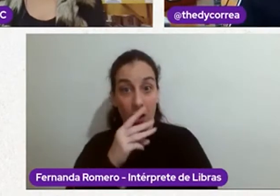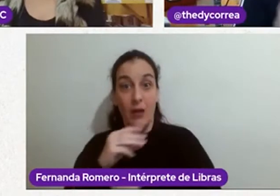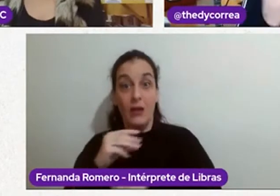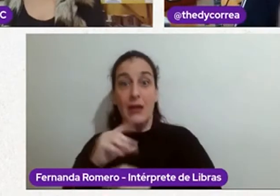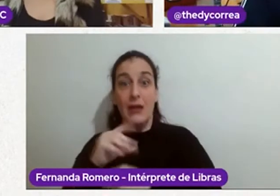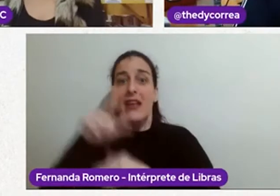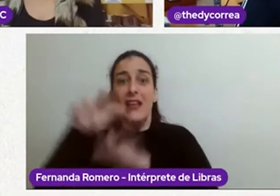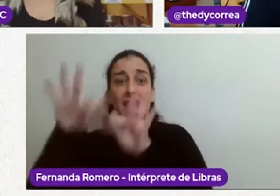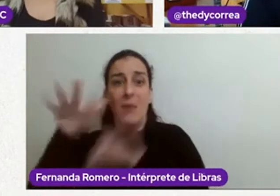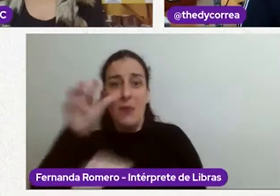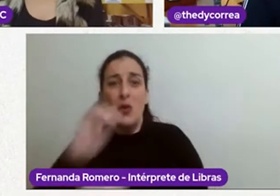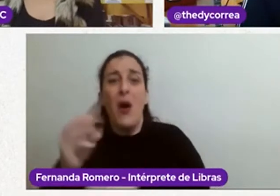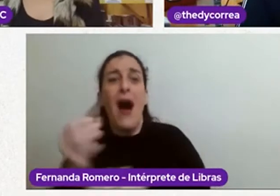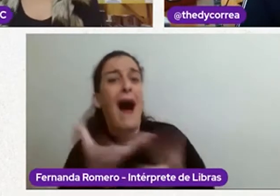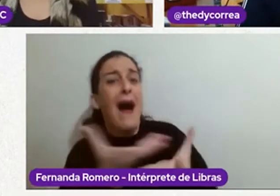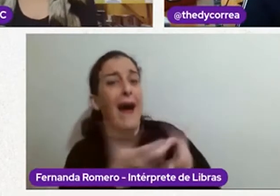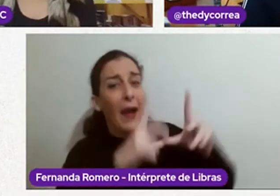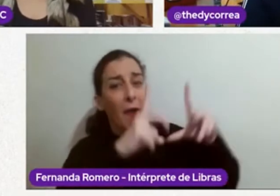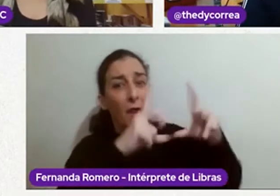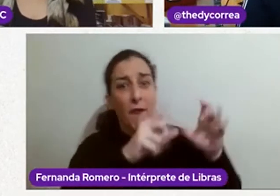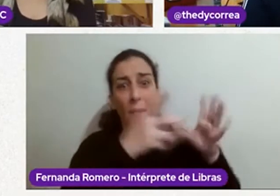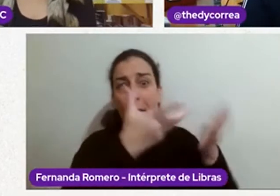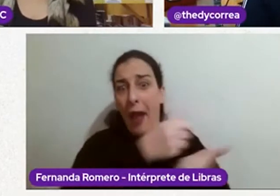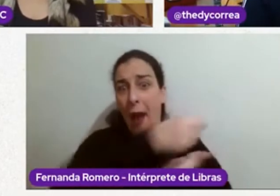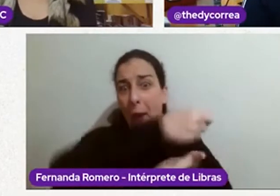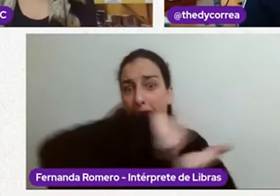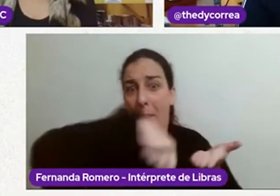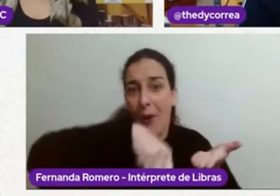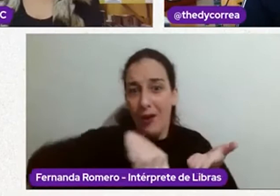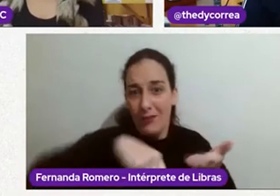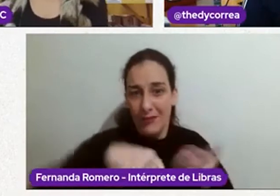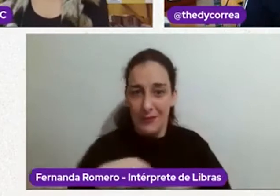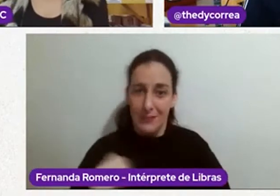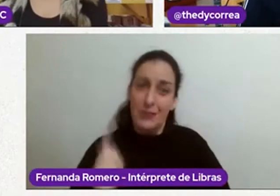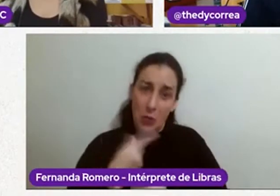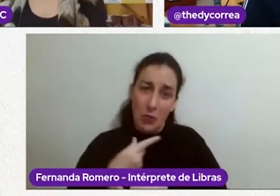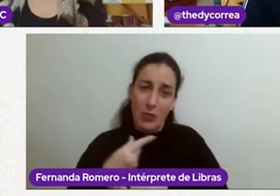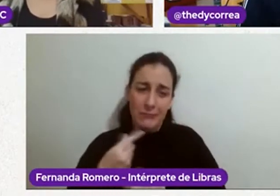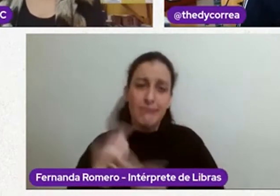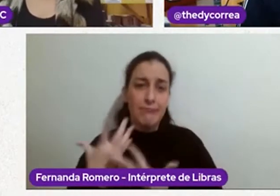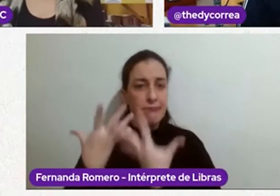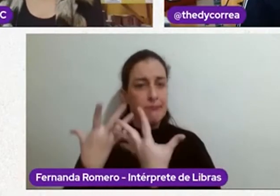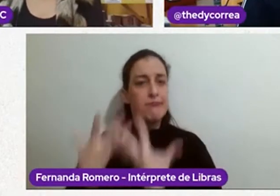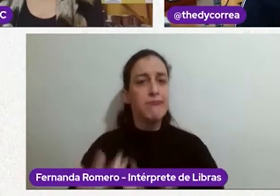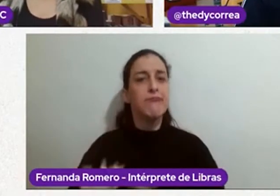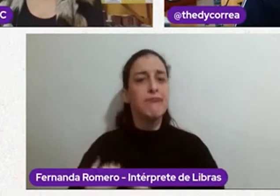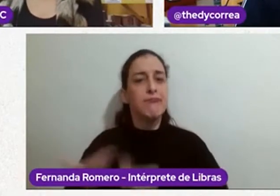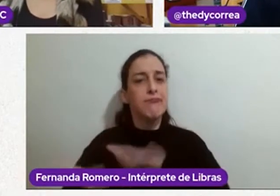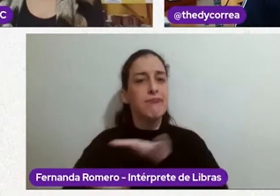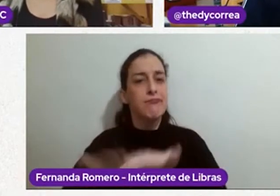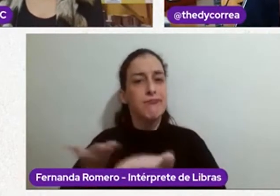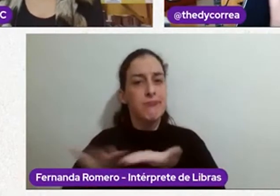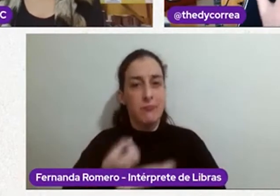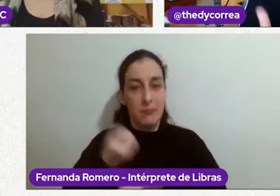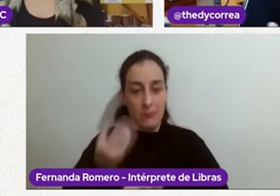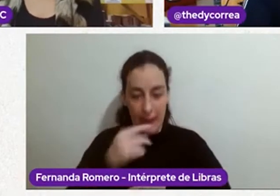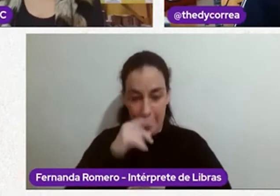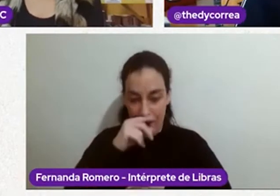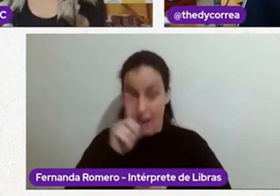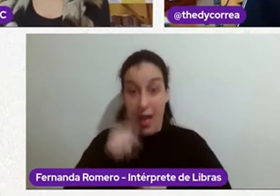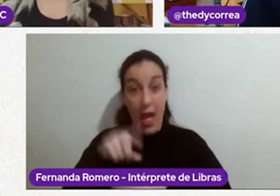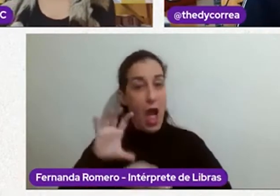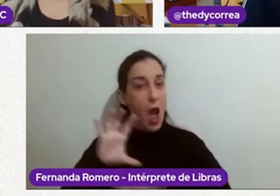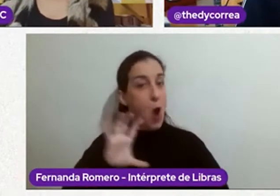tirar uma foto, quero pegar um autógrafo, e a gente faz questão de receber, é a nossa maneira de retribuir